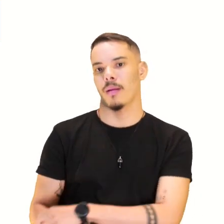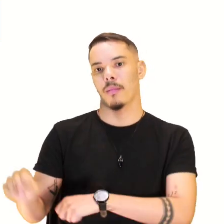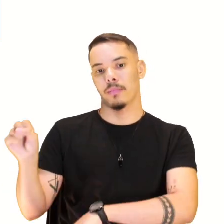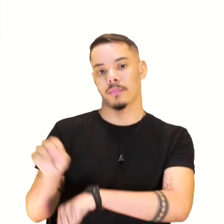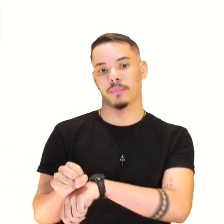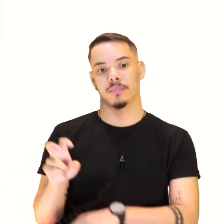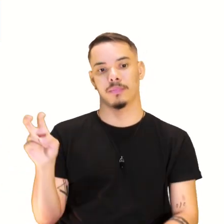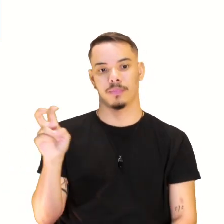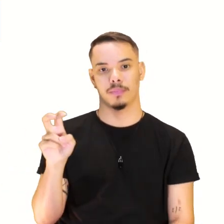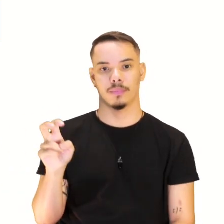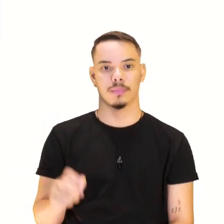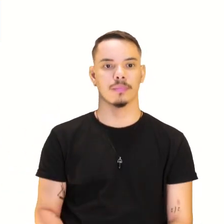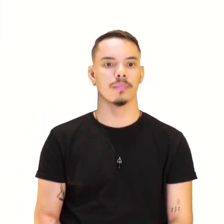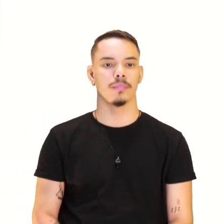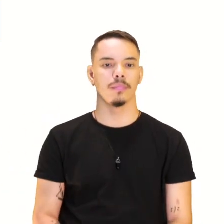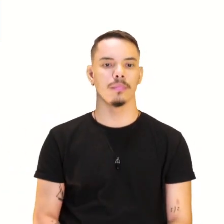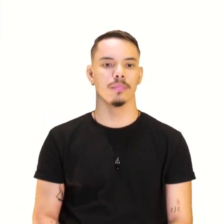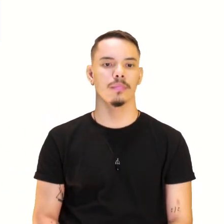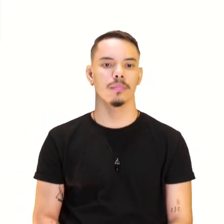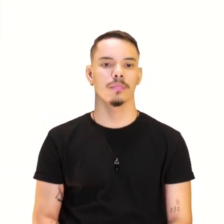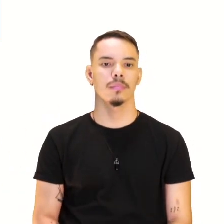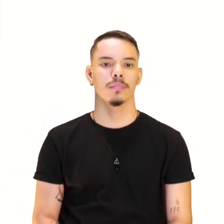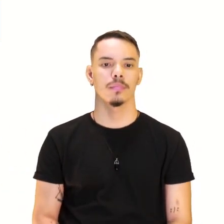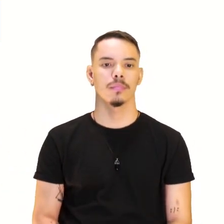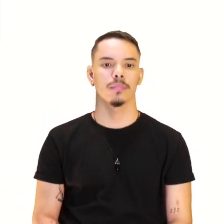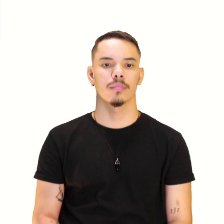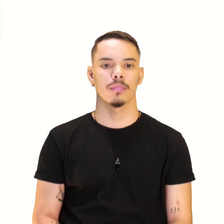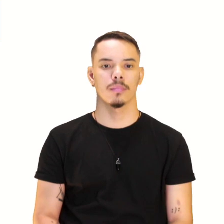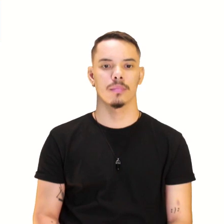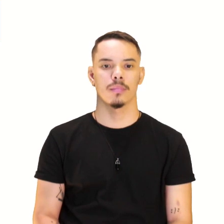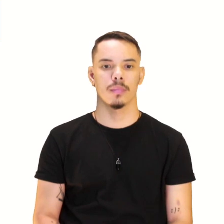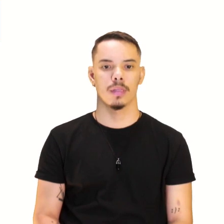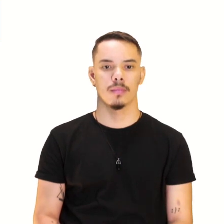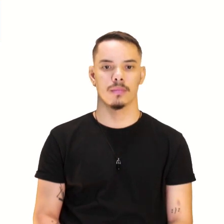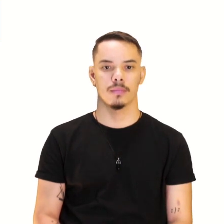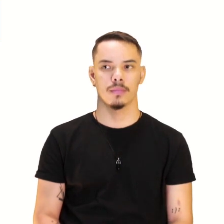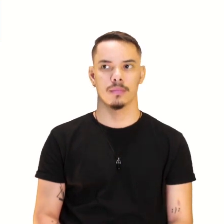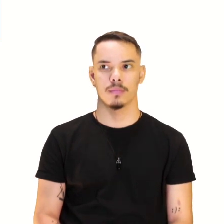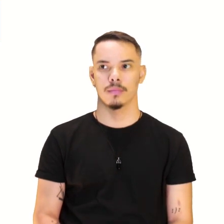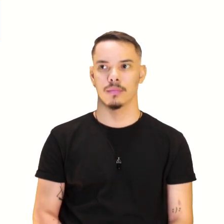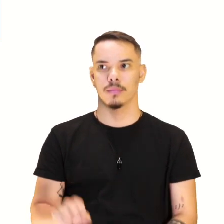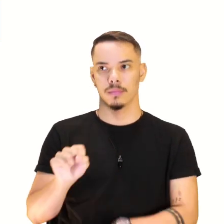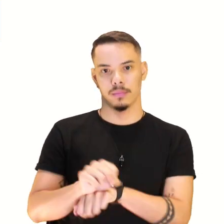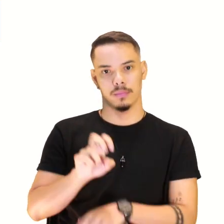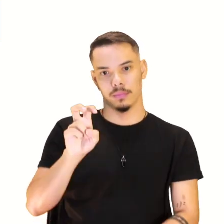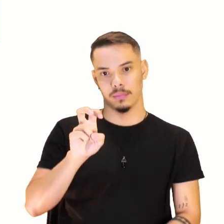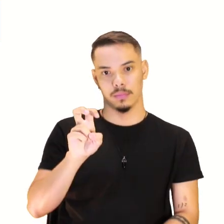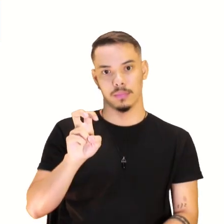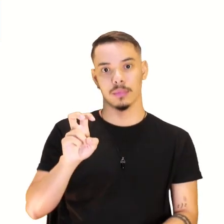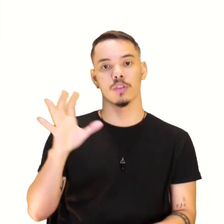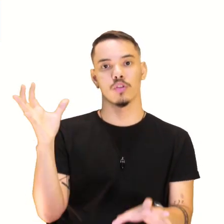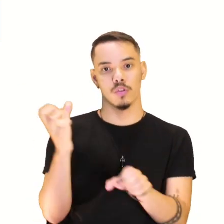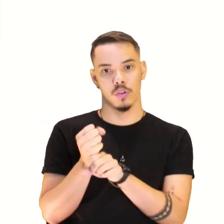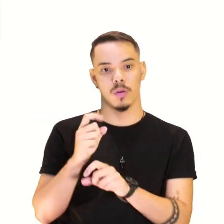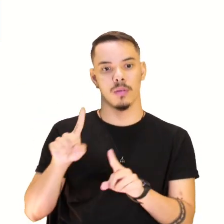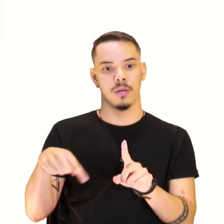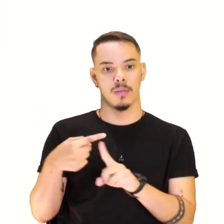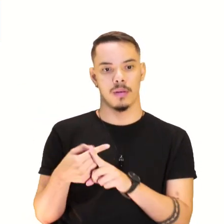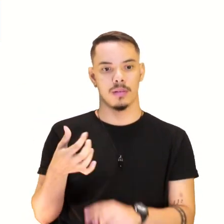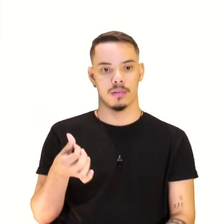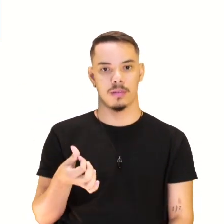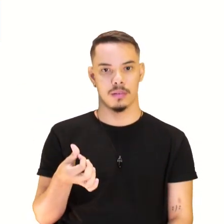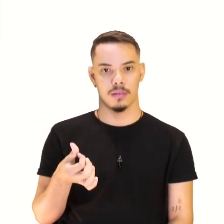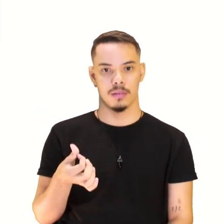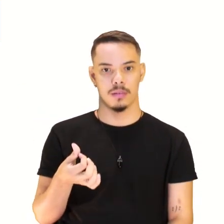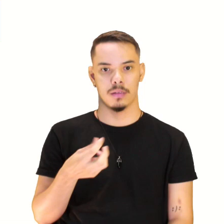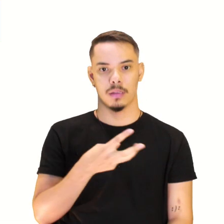né? Aham. 1, 2, 3, 4, 5. Ah, então o próximo é só somar mais 6? Mais 6. 29 mais